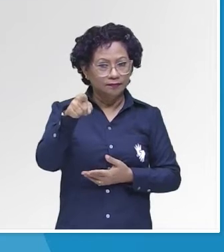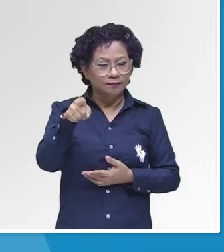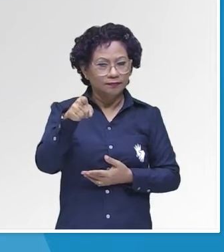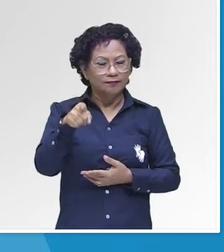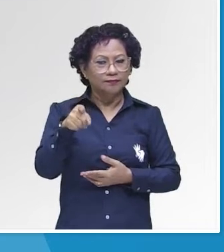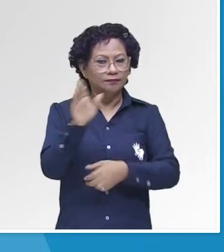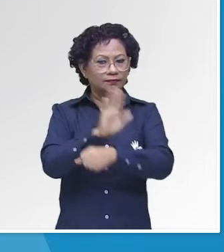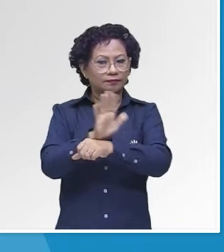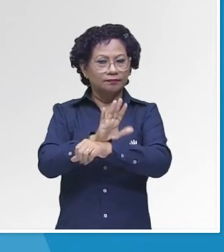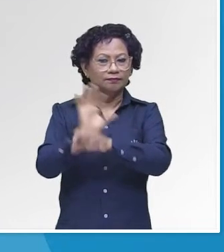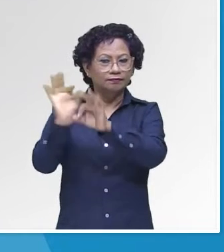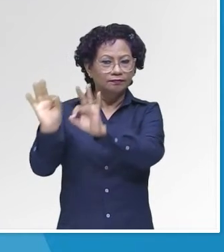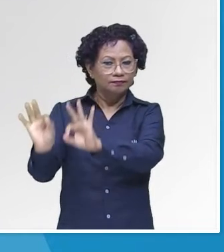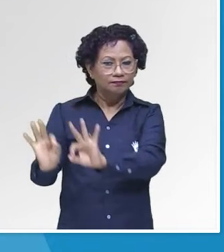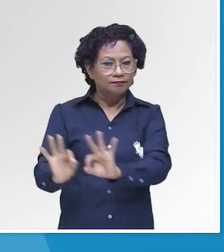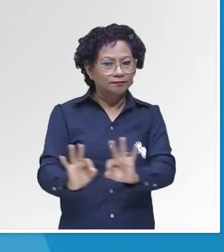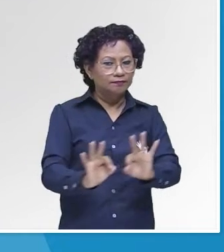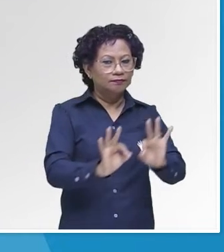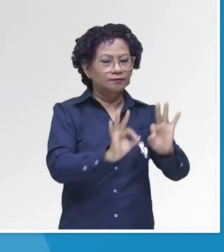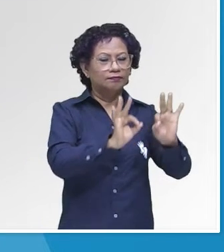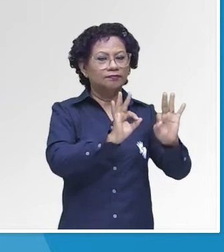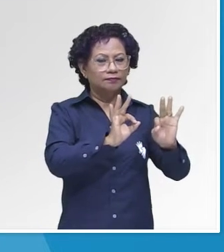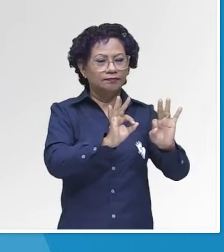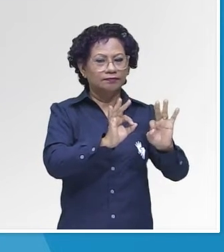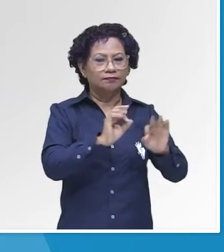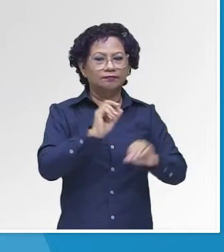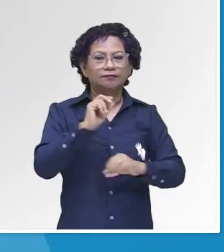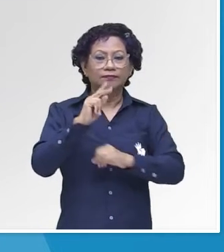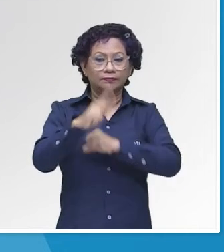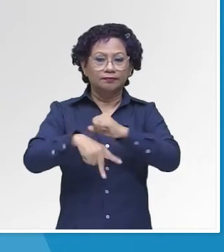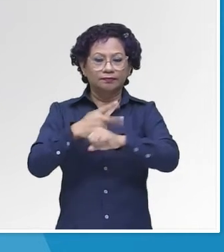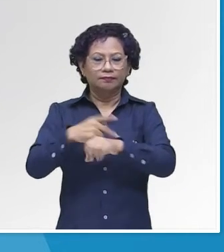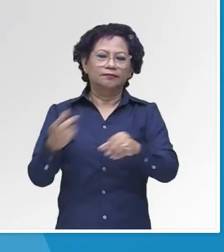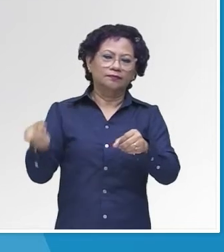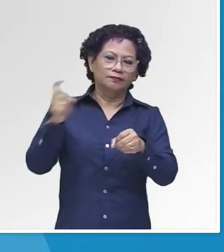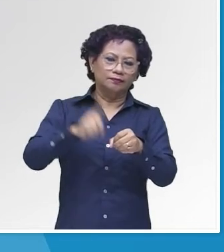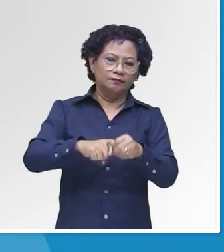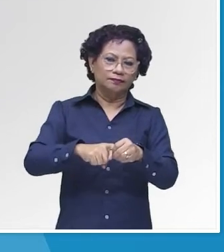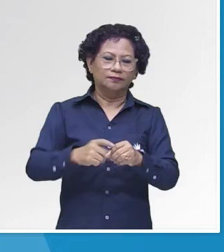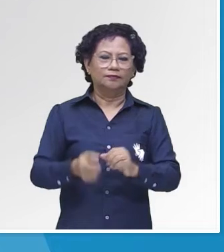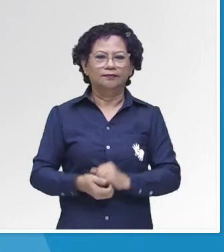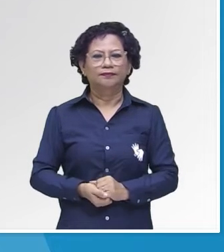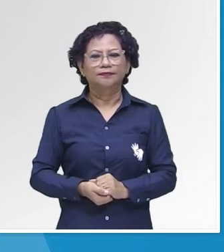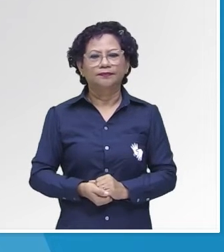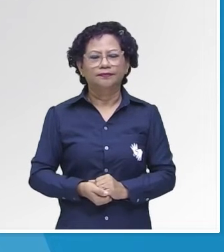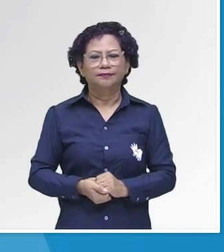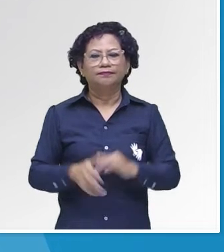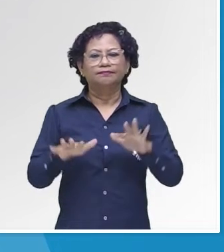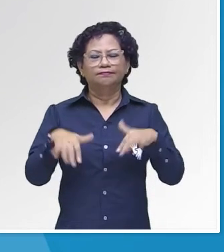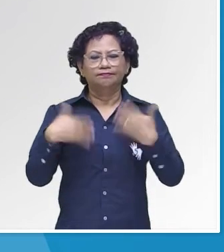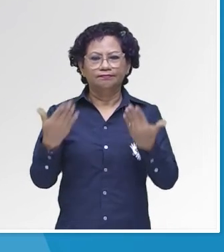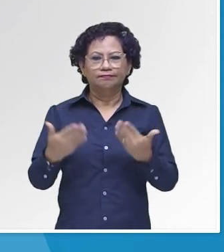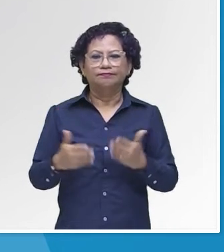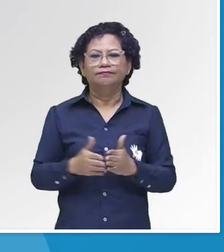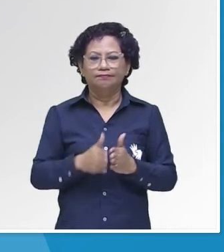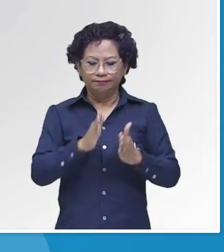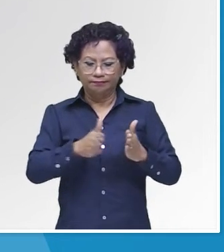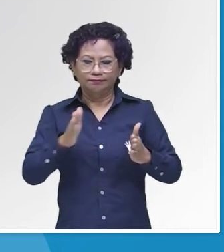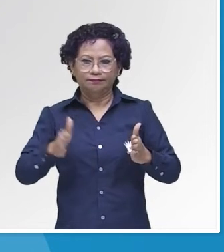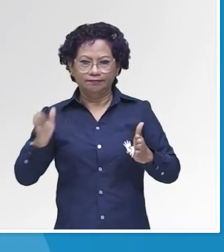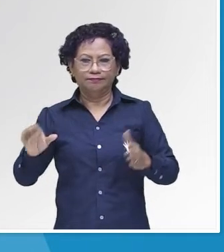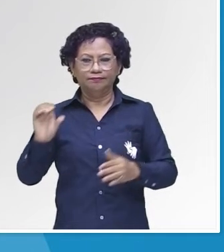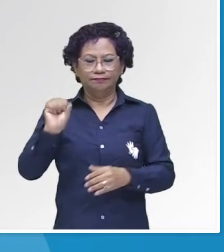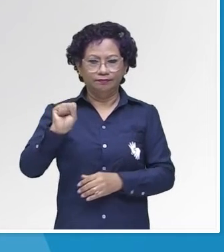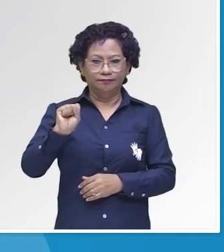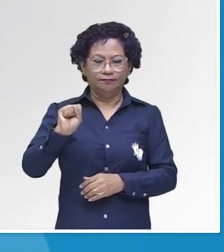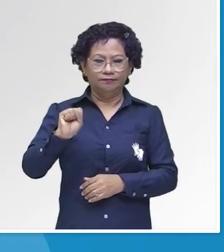vídeo e depois a gente volta comentando mais um pouco sobre esse tema, tá bom? Em uma sequência de 8 jogos amistosos, o time